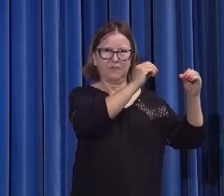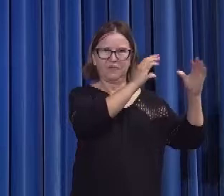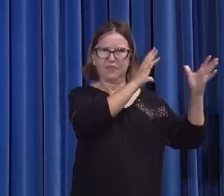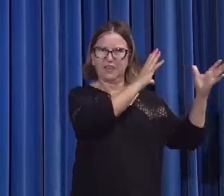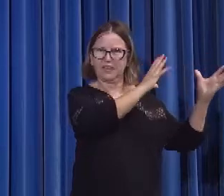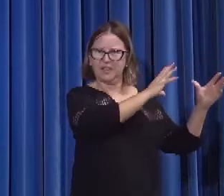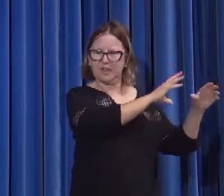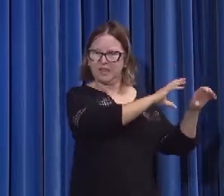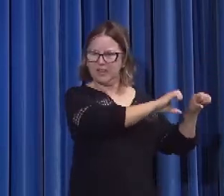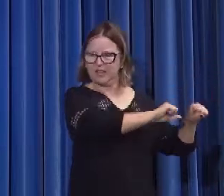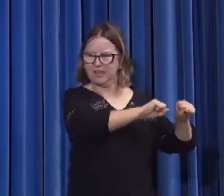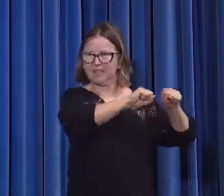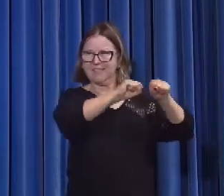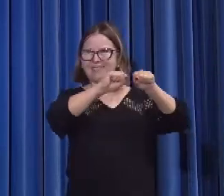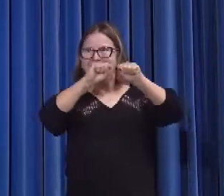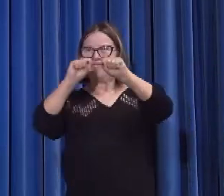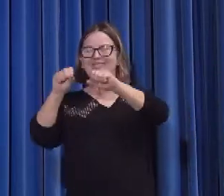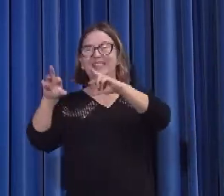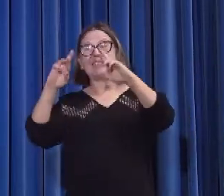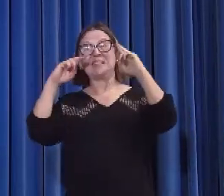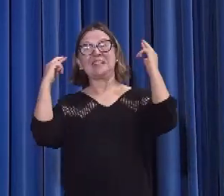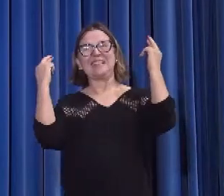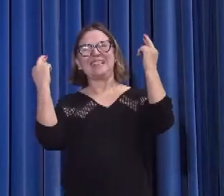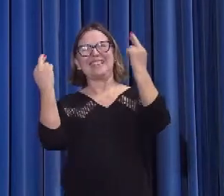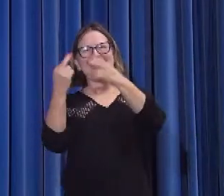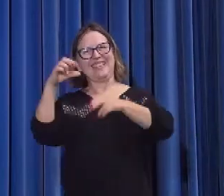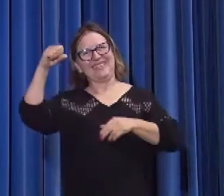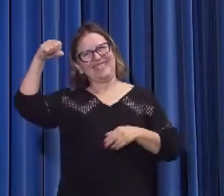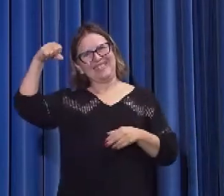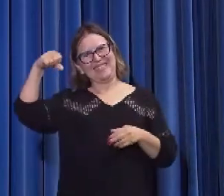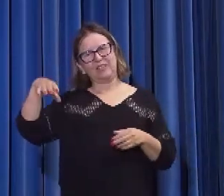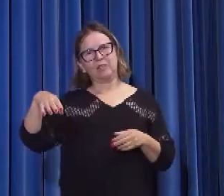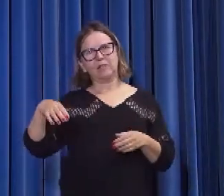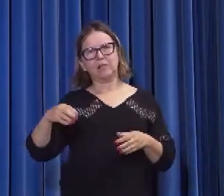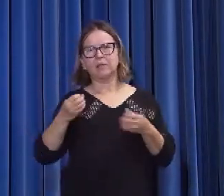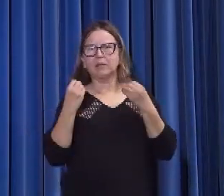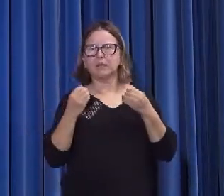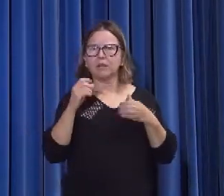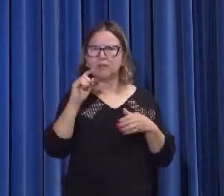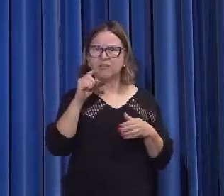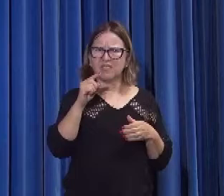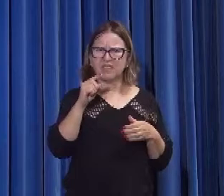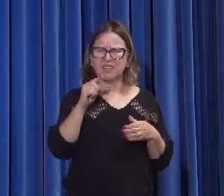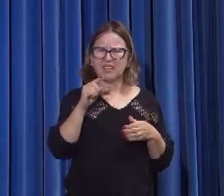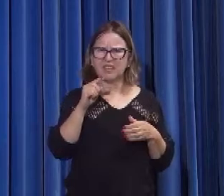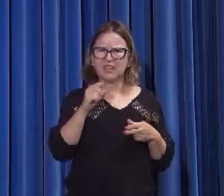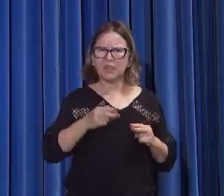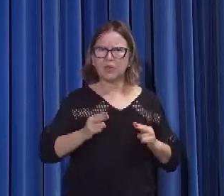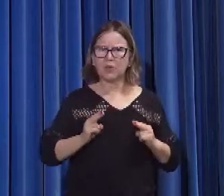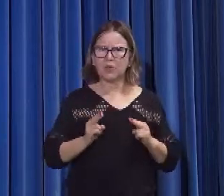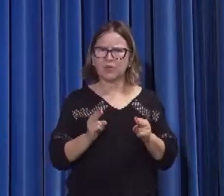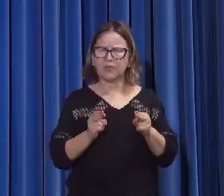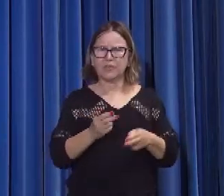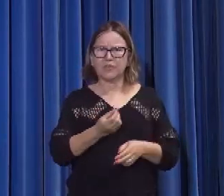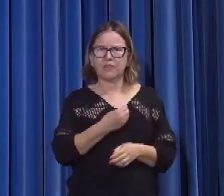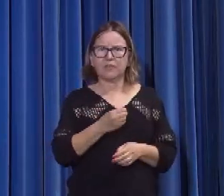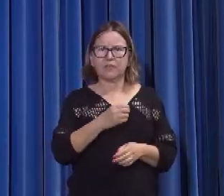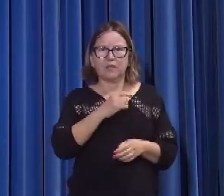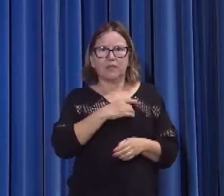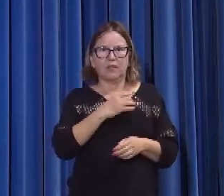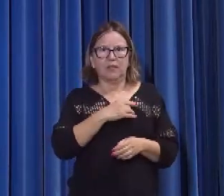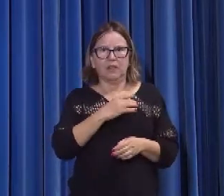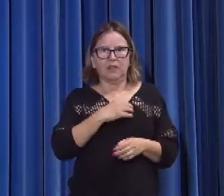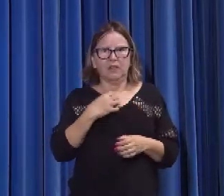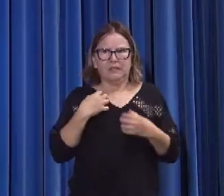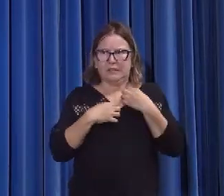nos trouxe para o seu reino de luz. Como que você ainda pode viver aterrorizado,